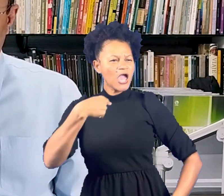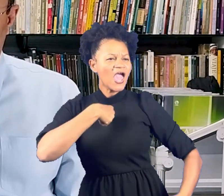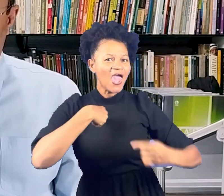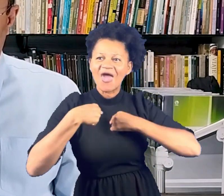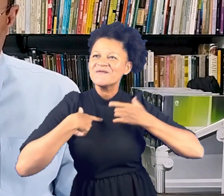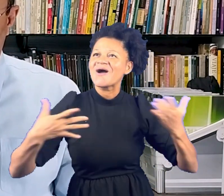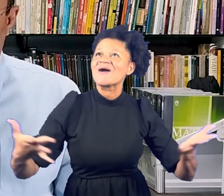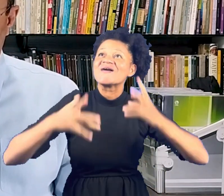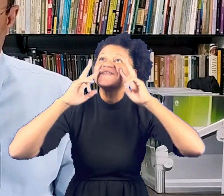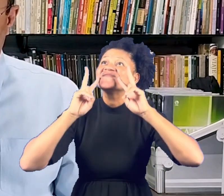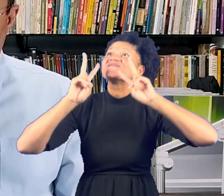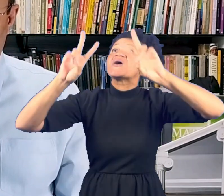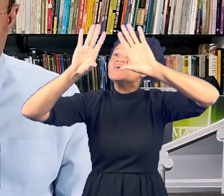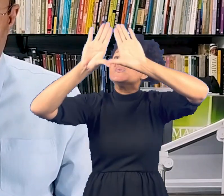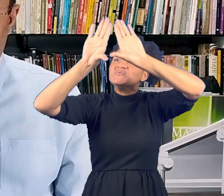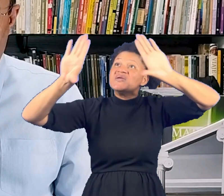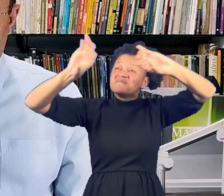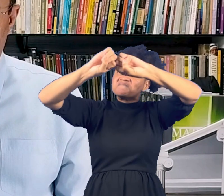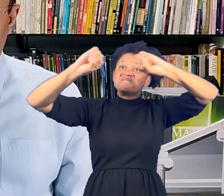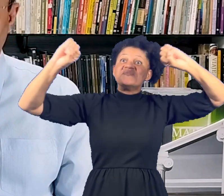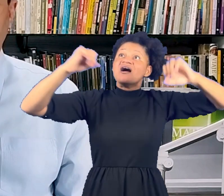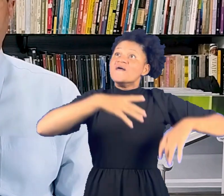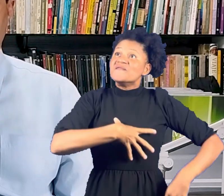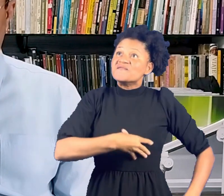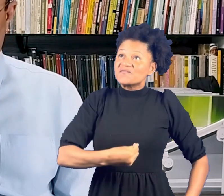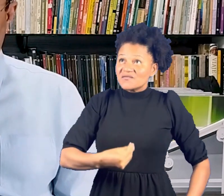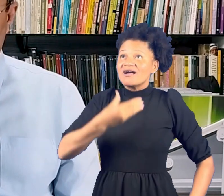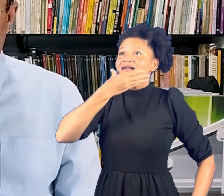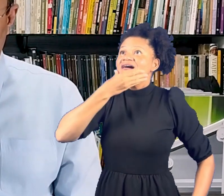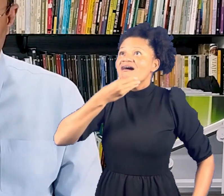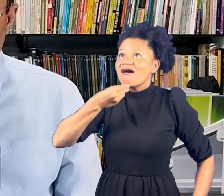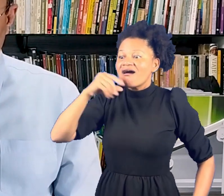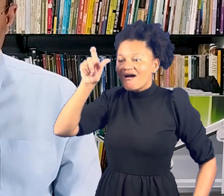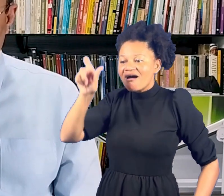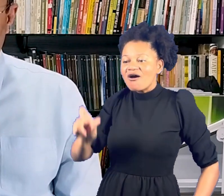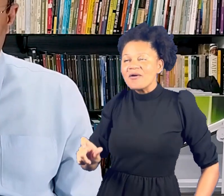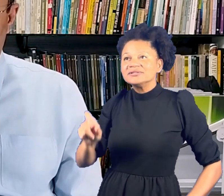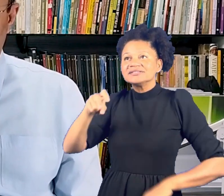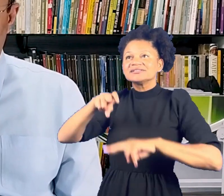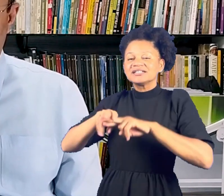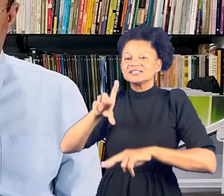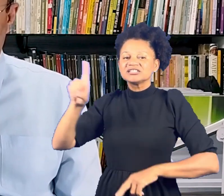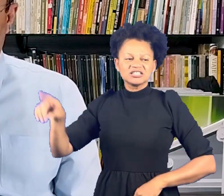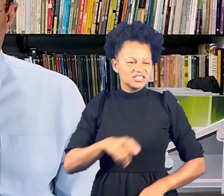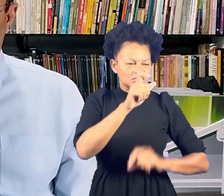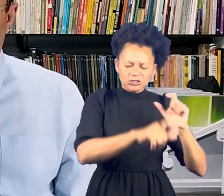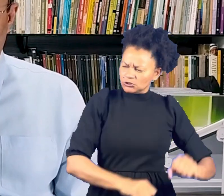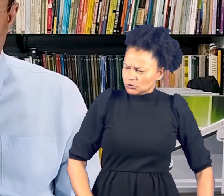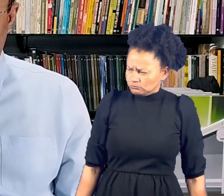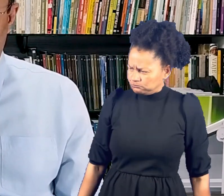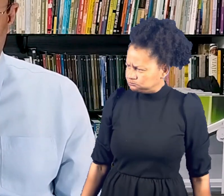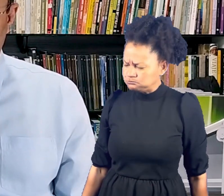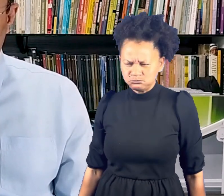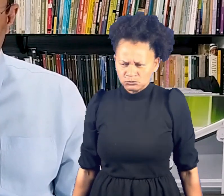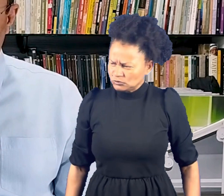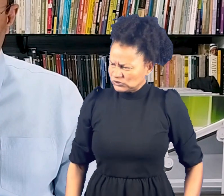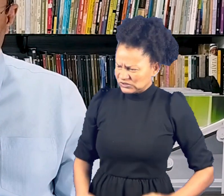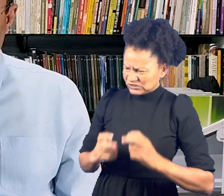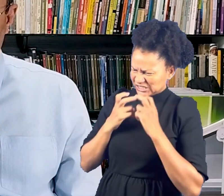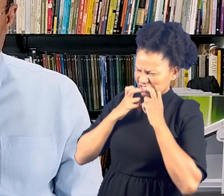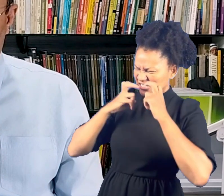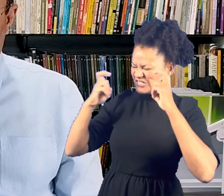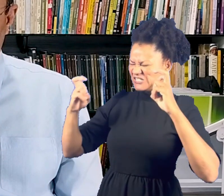abertos, e o Filho do Homem que está em pé à mão direita de Deus. Mas eles gritaram com grande